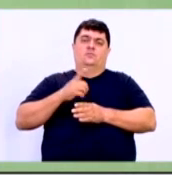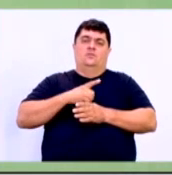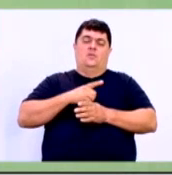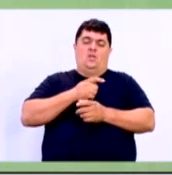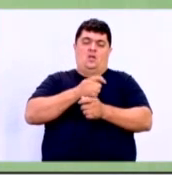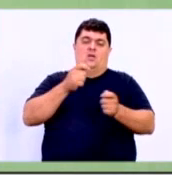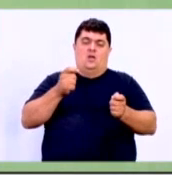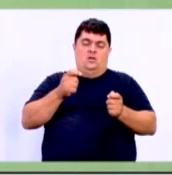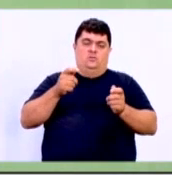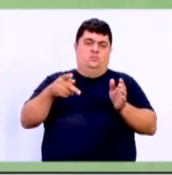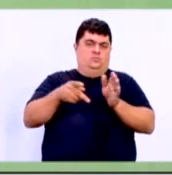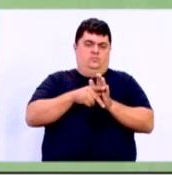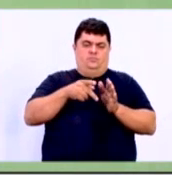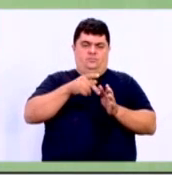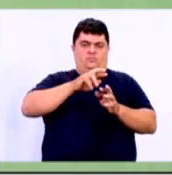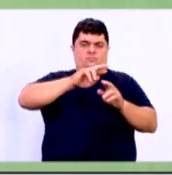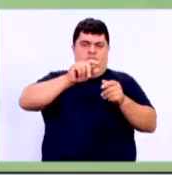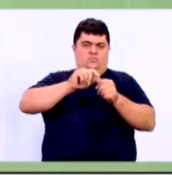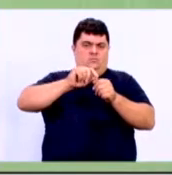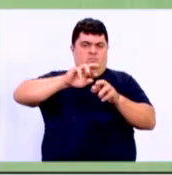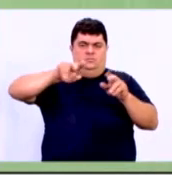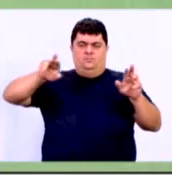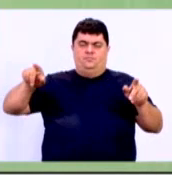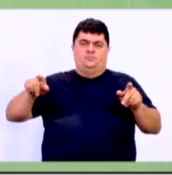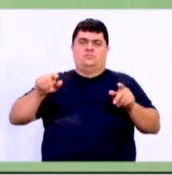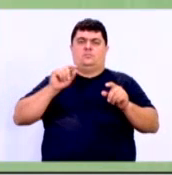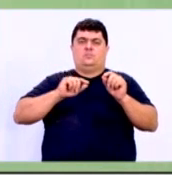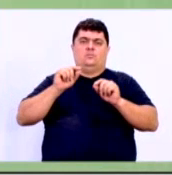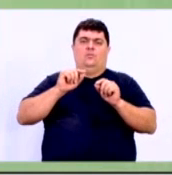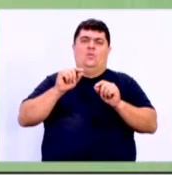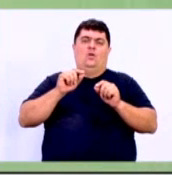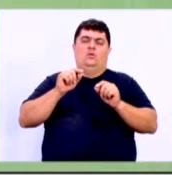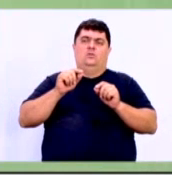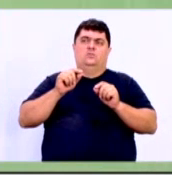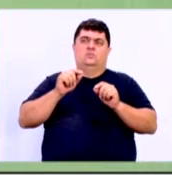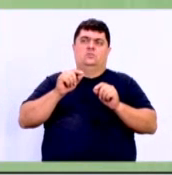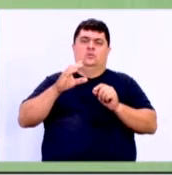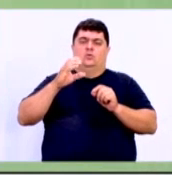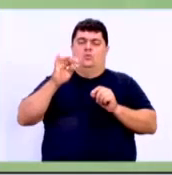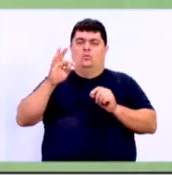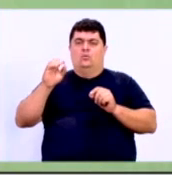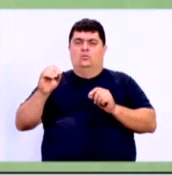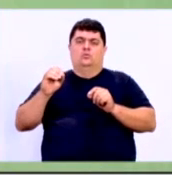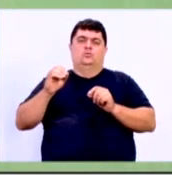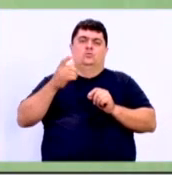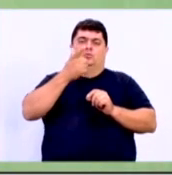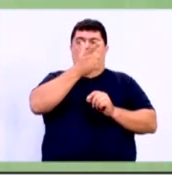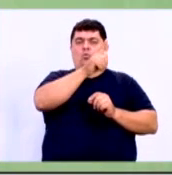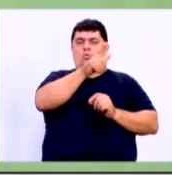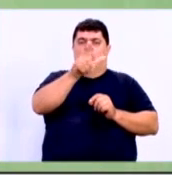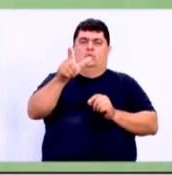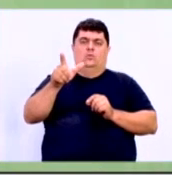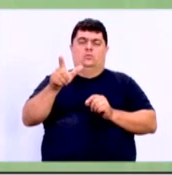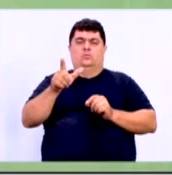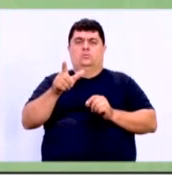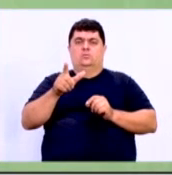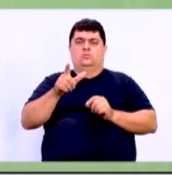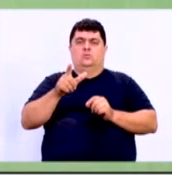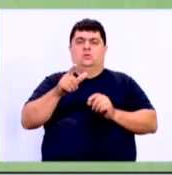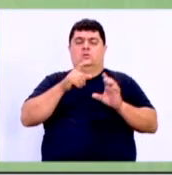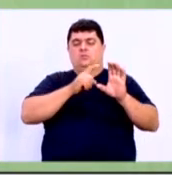para a produção, lembra? O que é efetuado para a produção é custo. E o que não é efetuado para a produção são